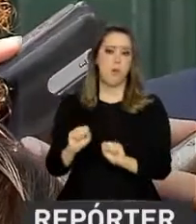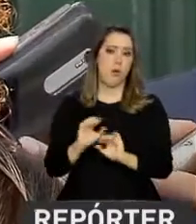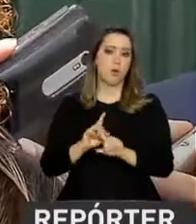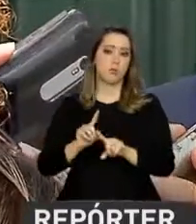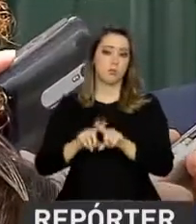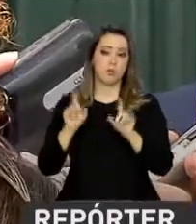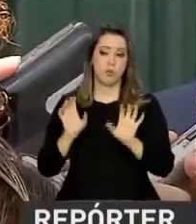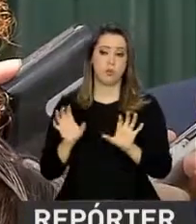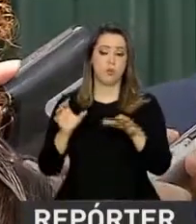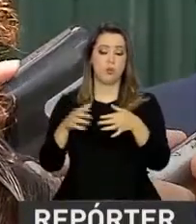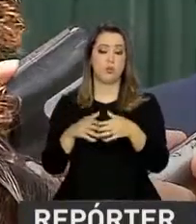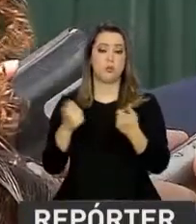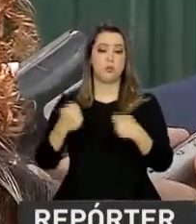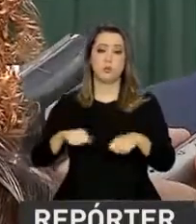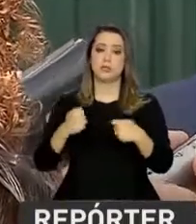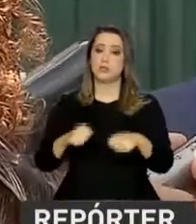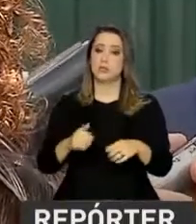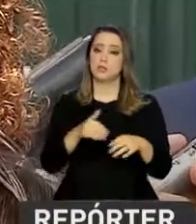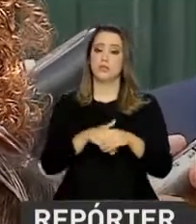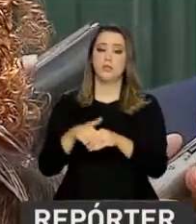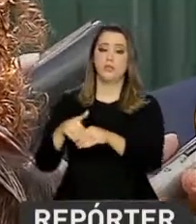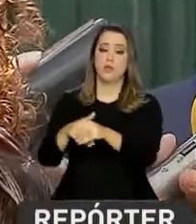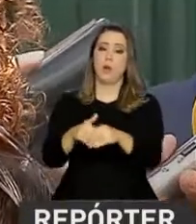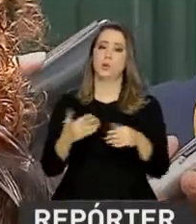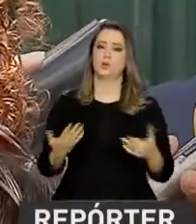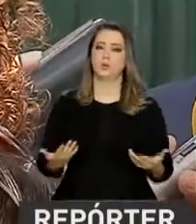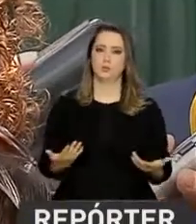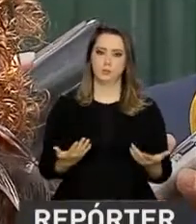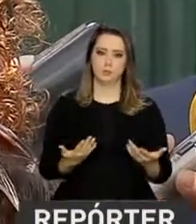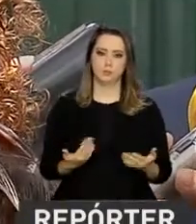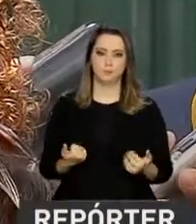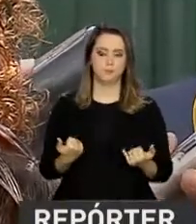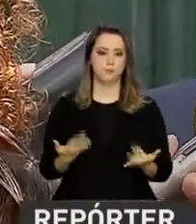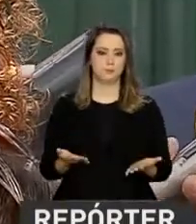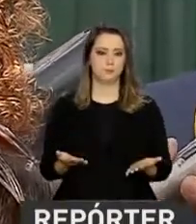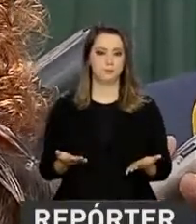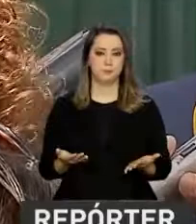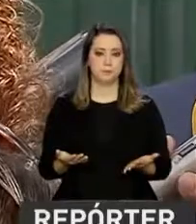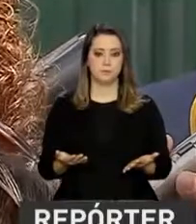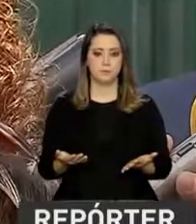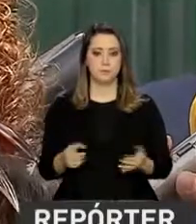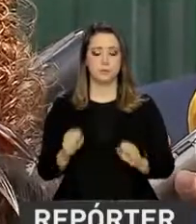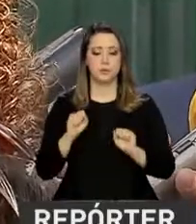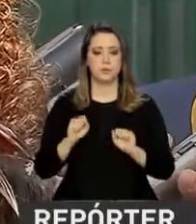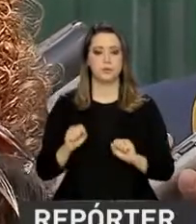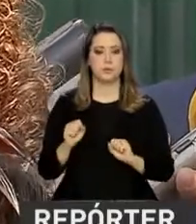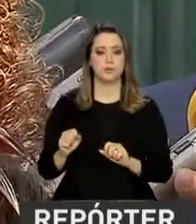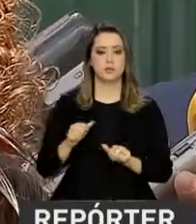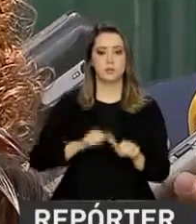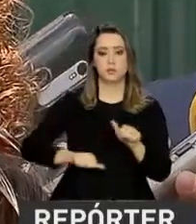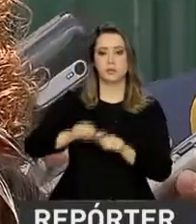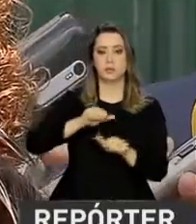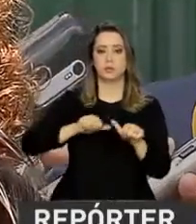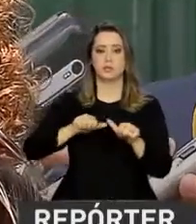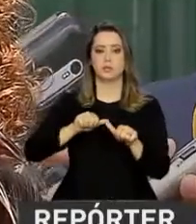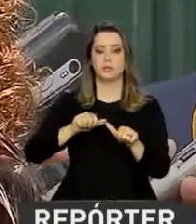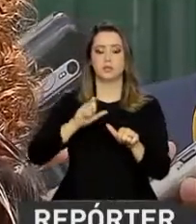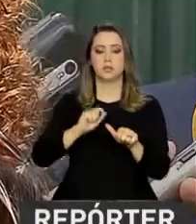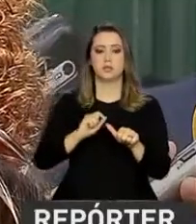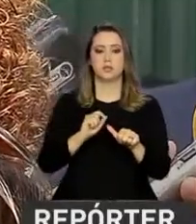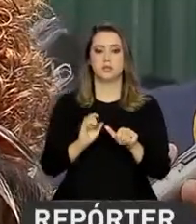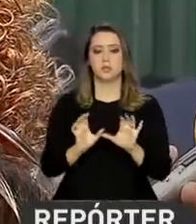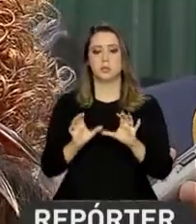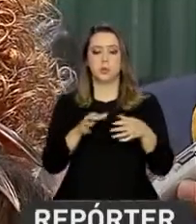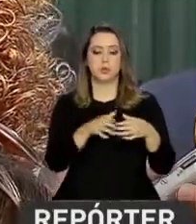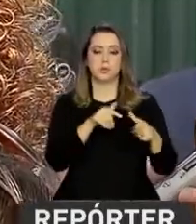a reforma no caso dessa inclusão pedimos que eles buscam votos podemos incluir uma transição é para os